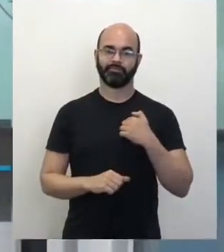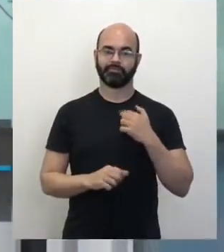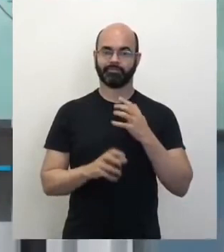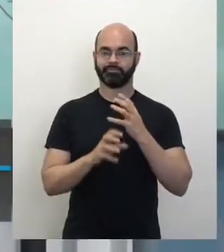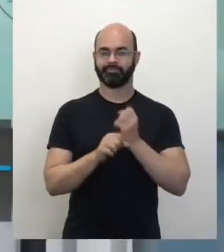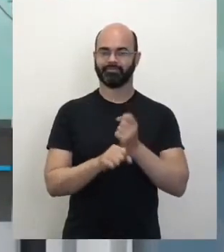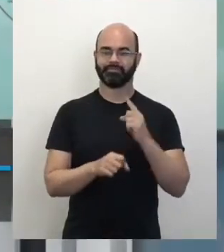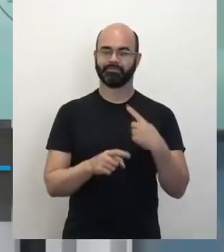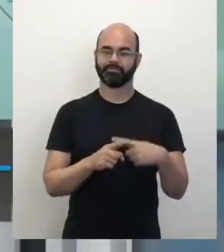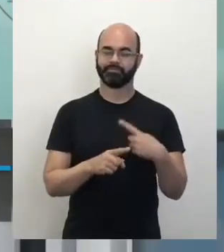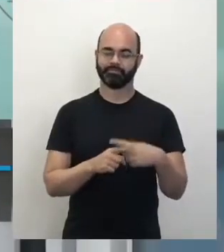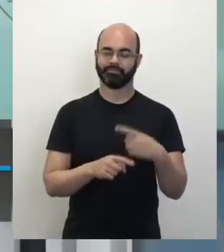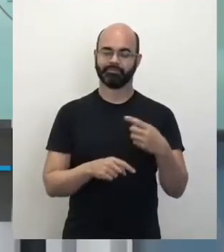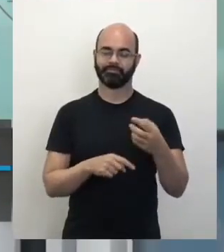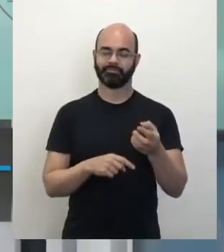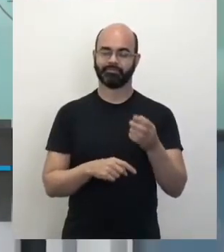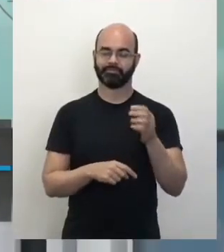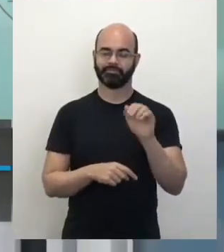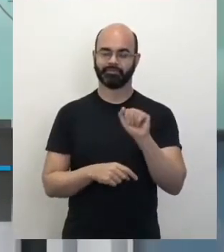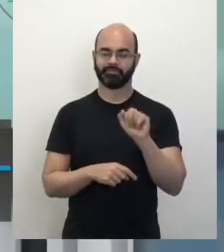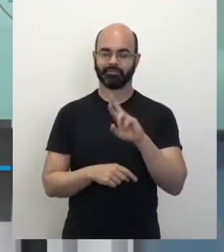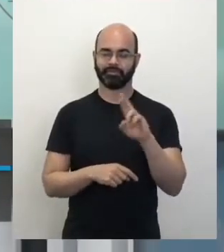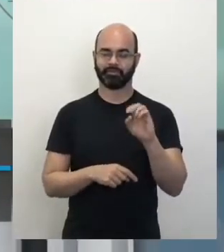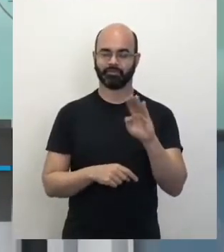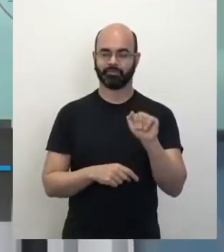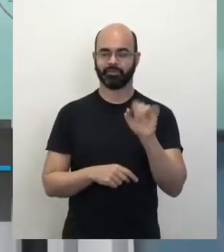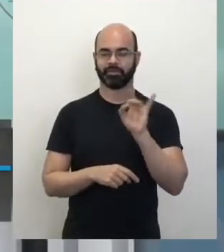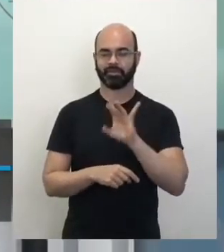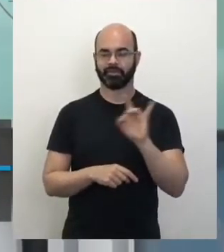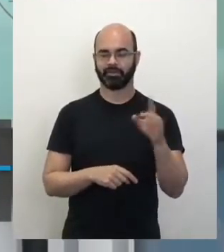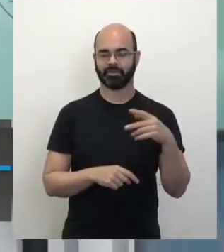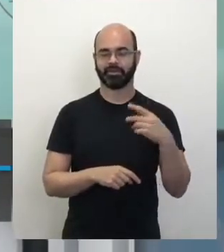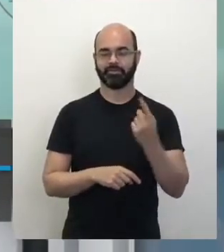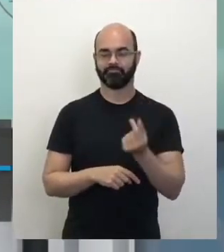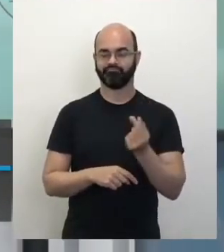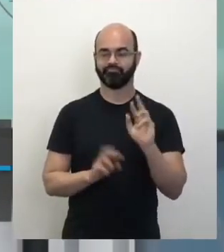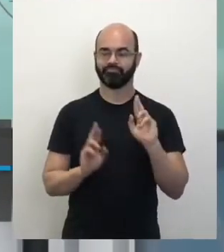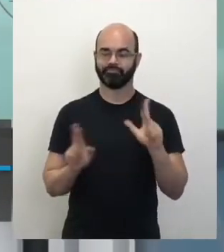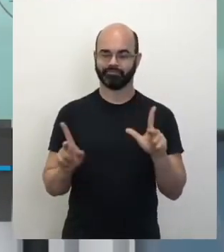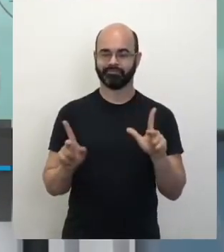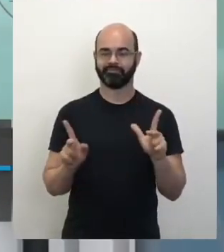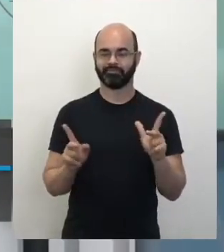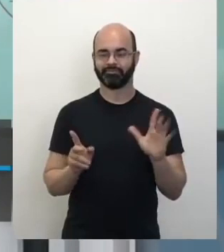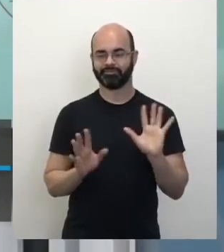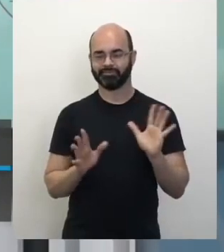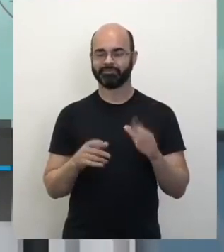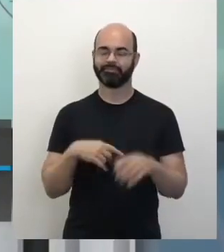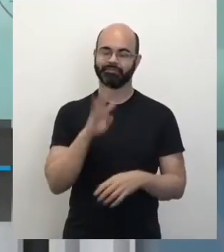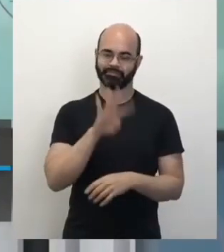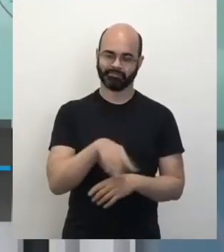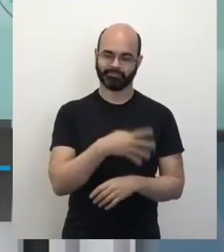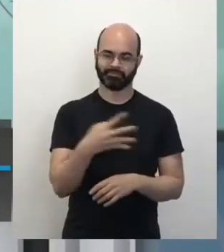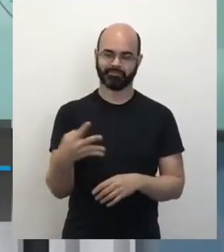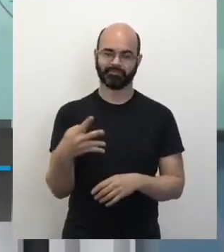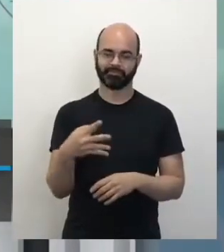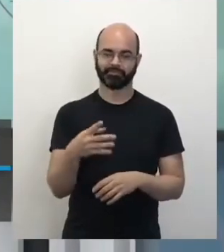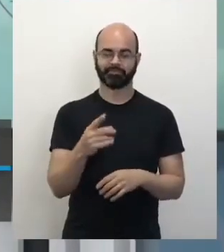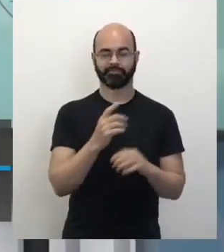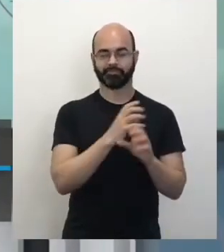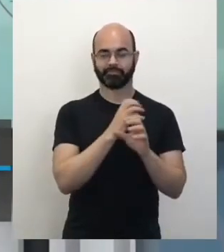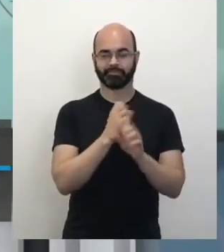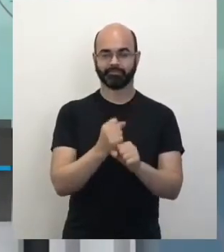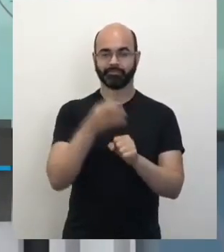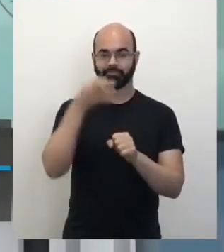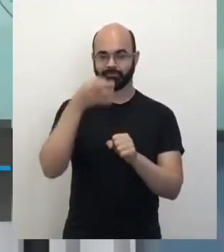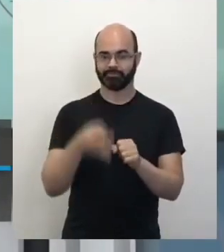cada arroba custa aí um determinado preço. Sim. Obviamente, eu vou fazer isso utilizando uma planilha, utilizando alguma coisa que faça a